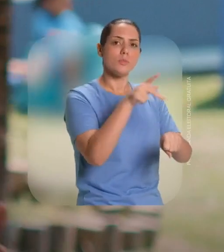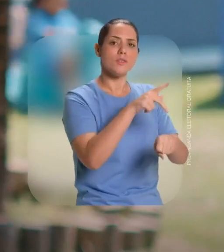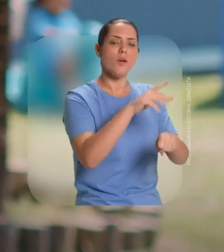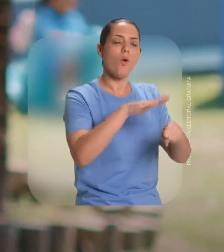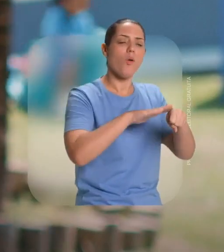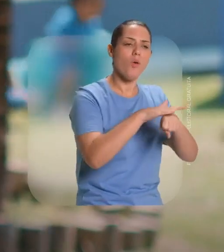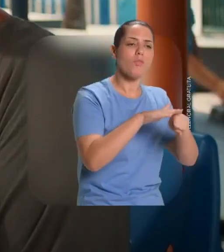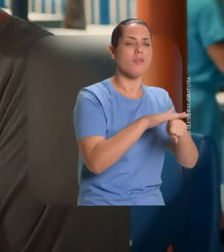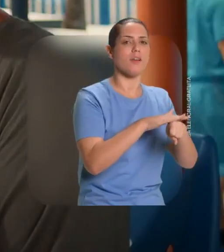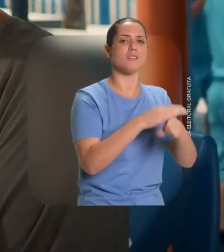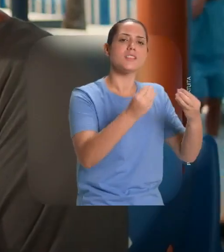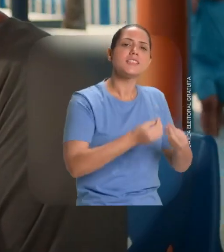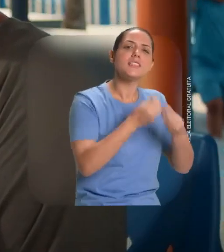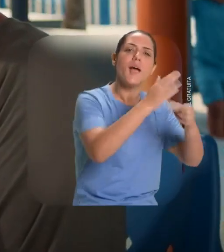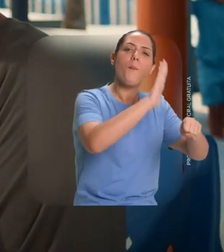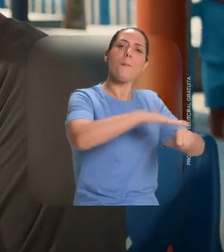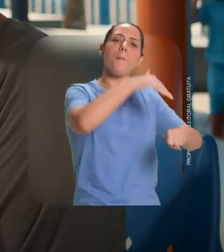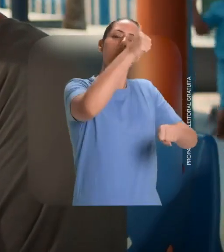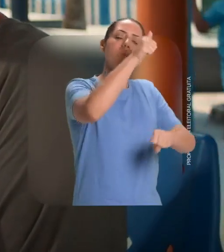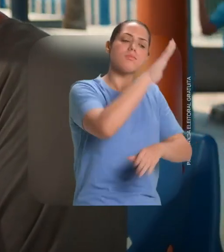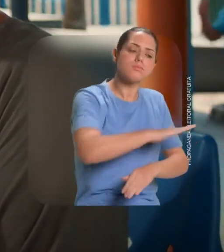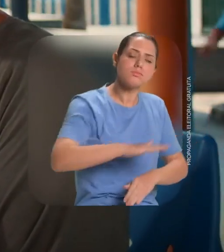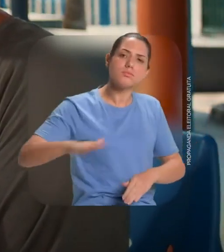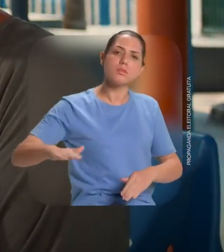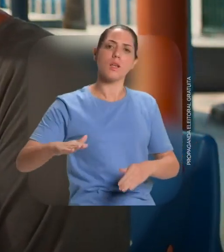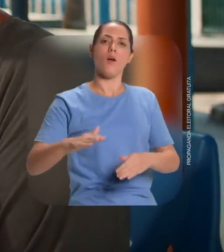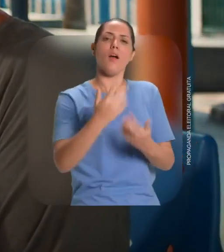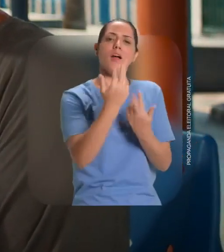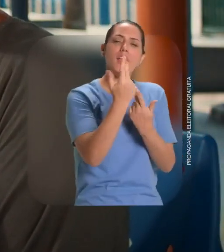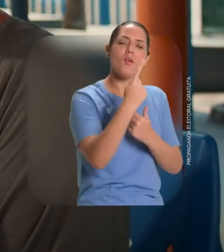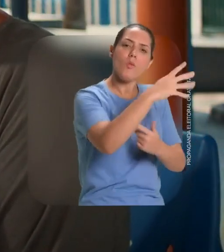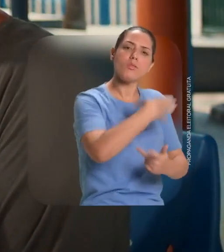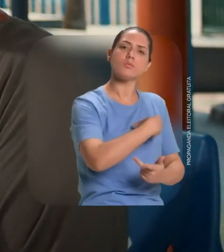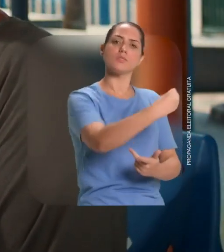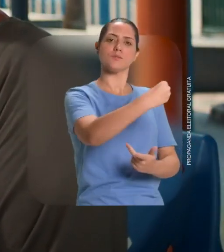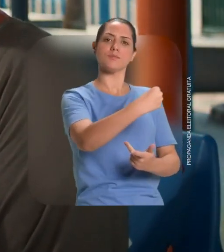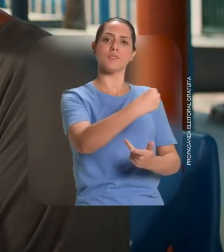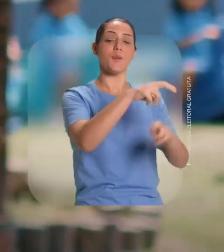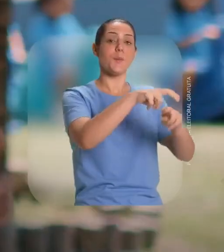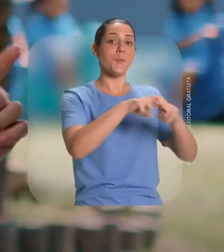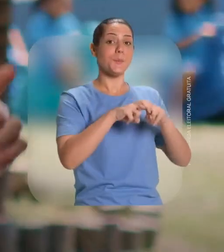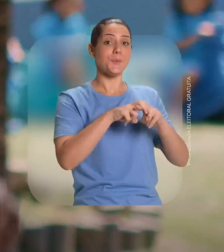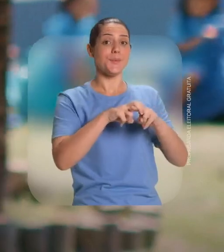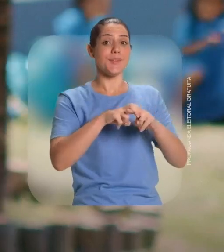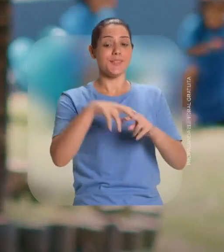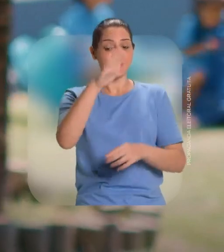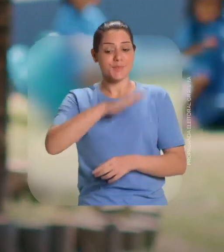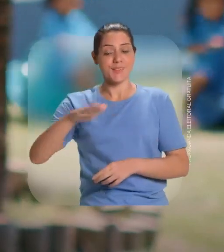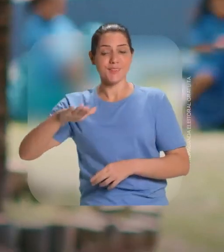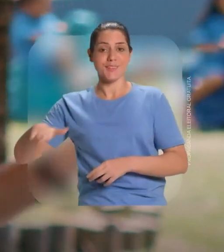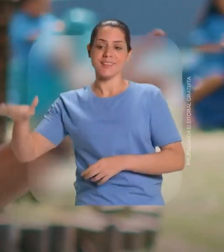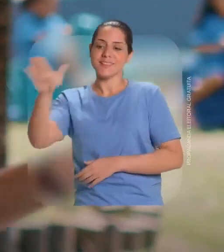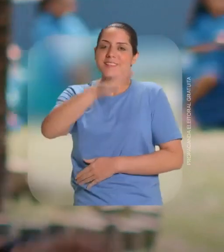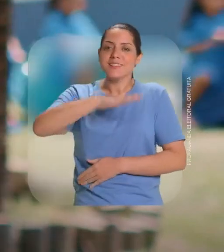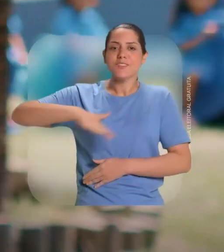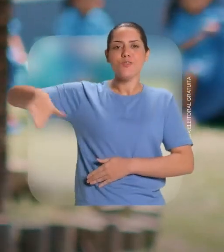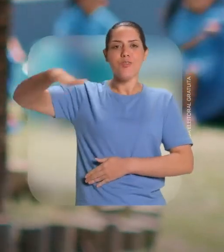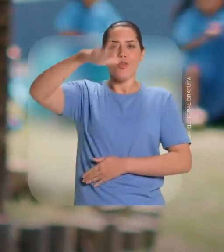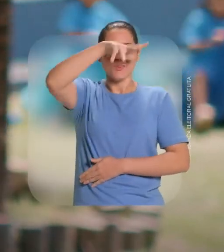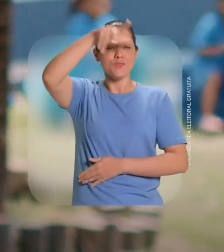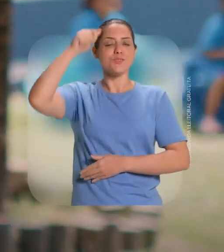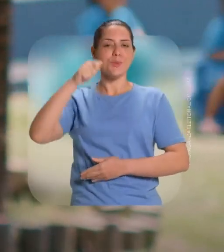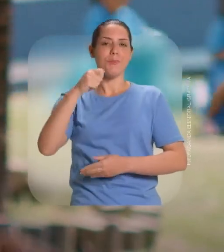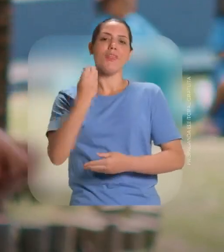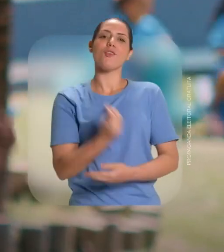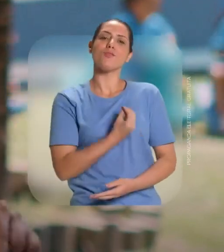Professores, gestores, deem um tratamento para essas crianças como se eles fossem seus filhos. É por isso que o Matheus e todas as crianças